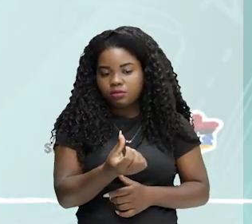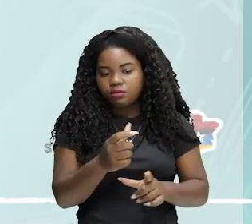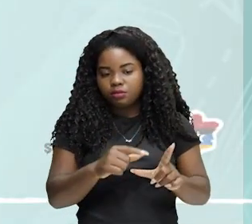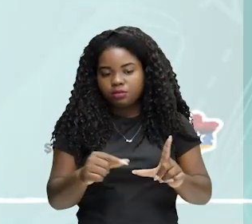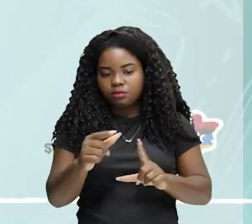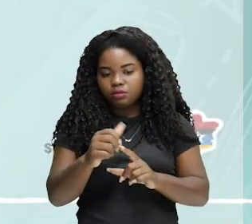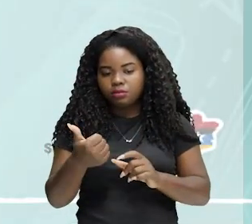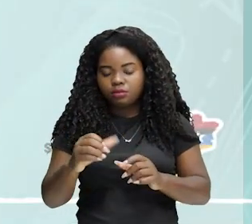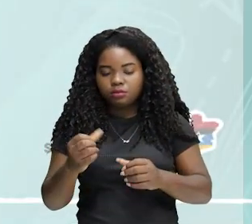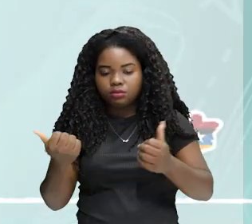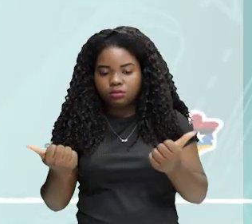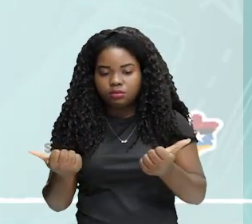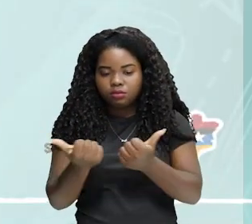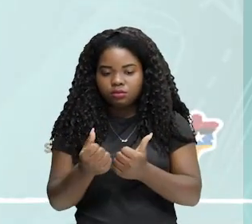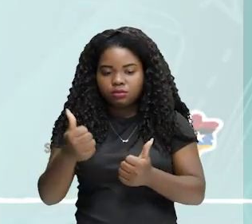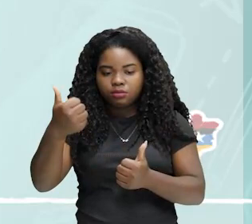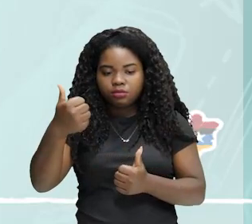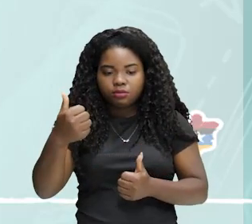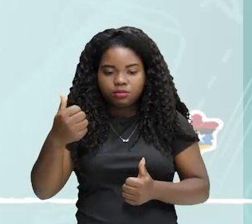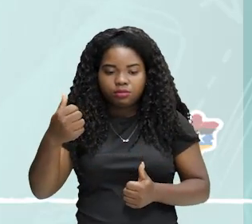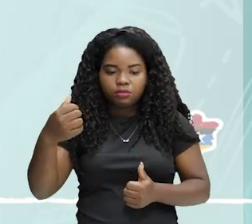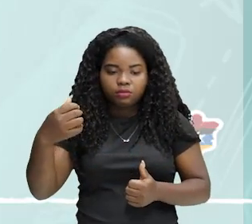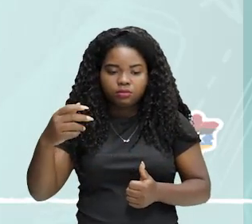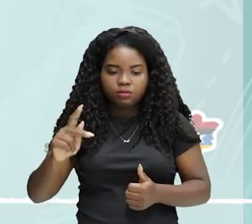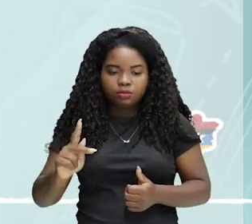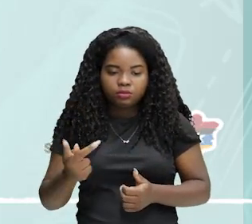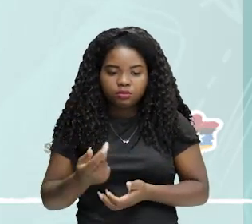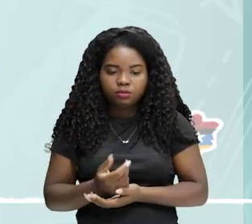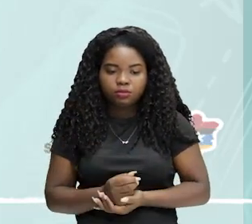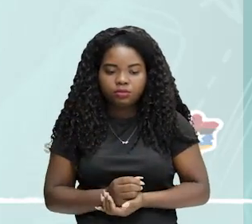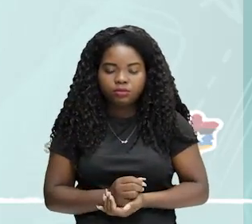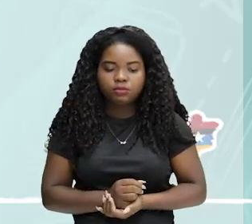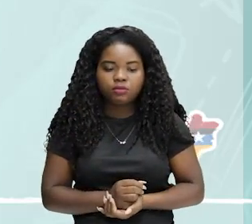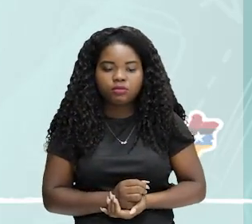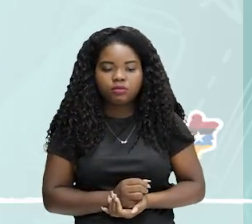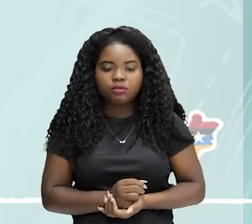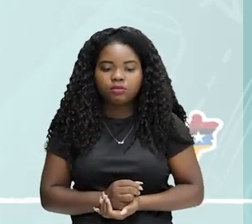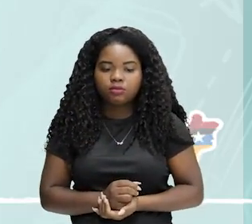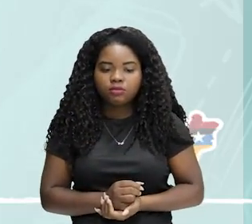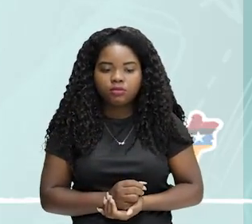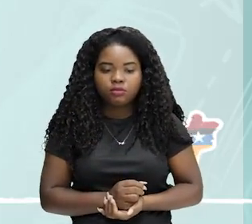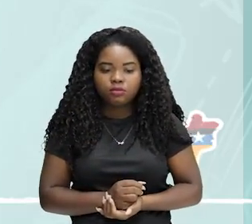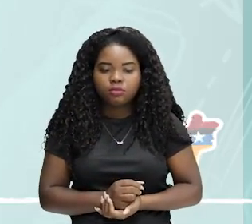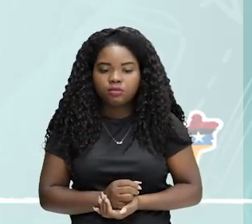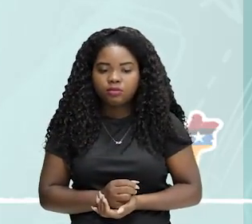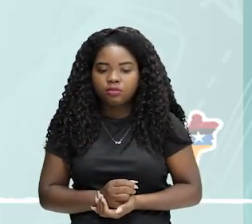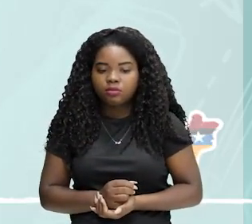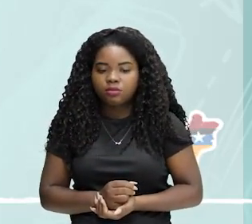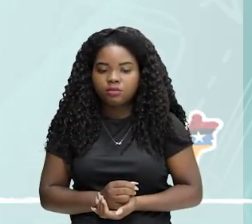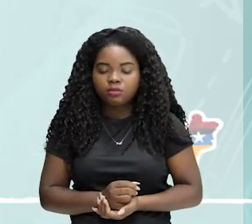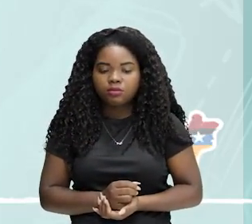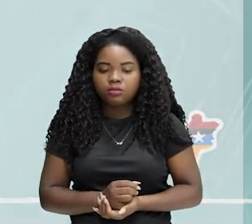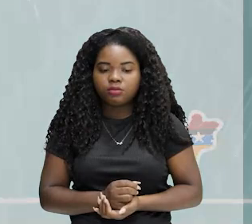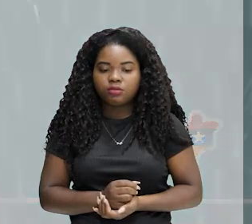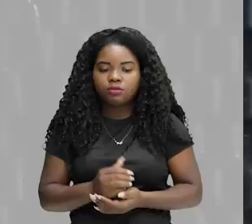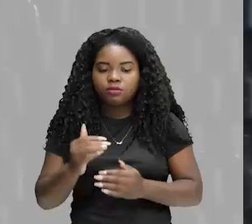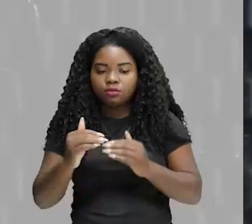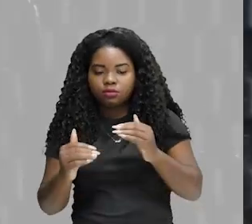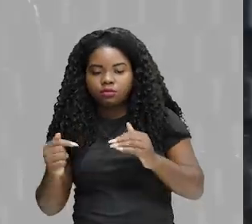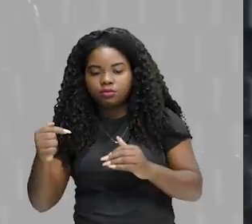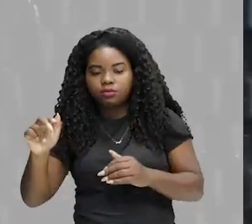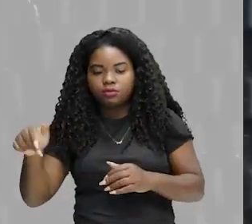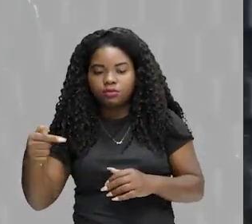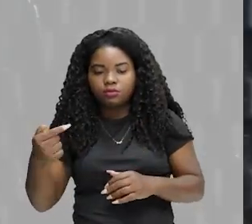já substituindo. 6 menor ou igual a log de 1 sobre H na base 10, menor do